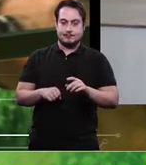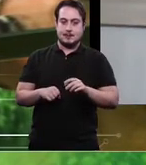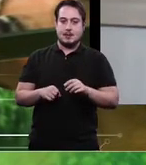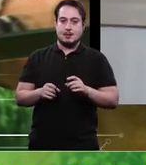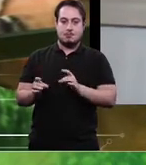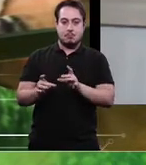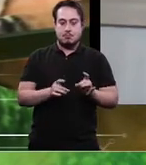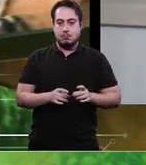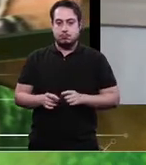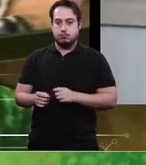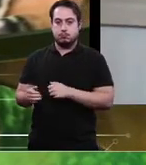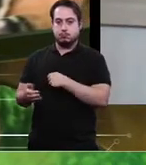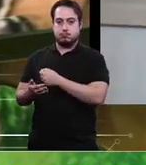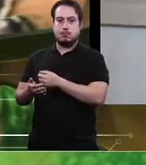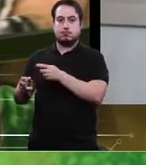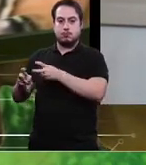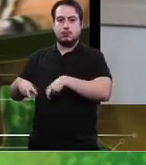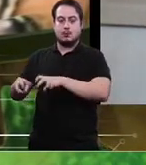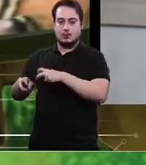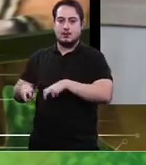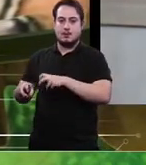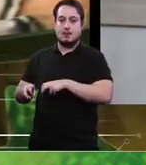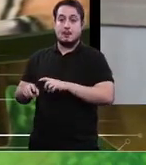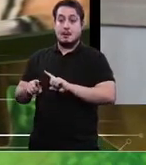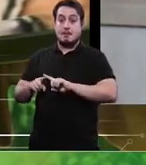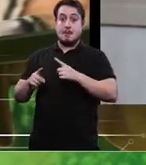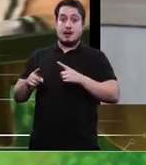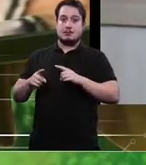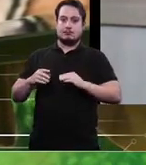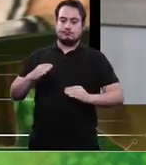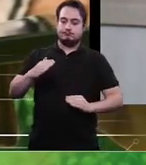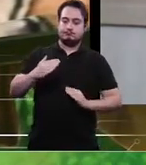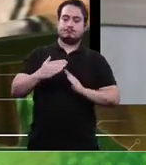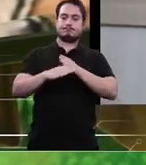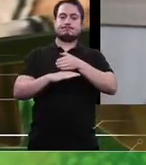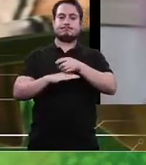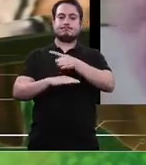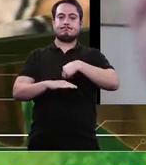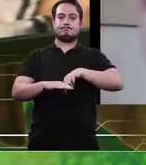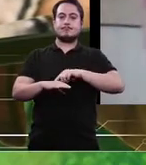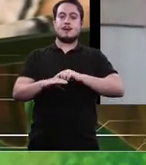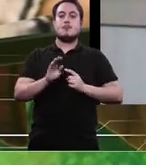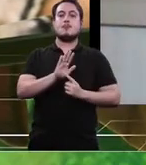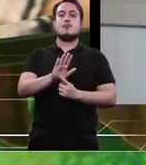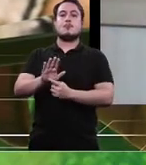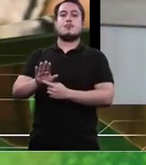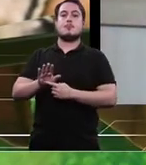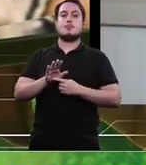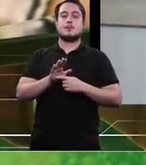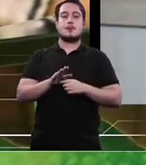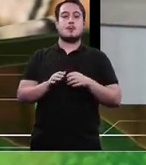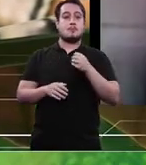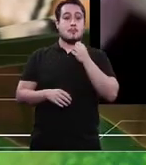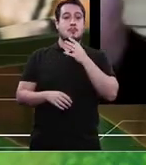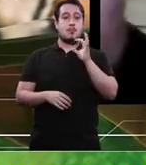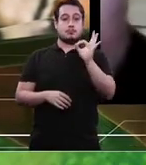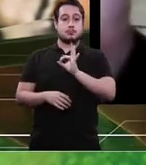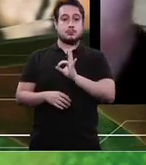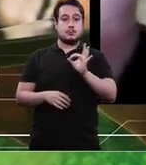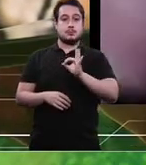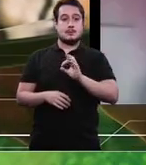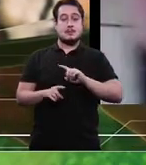produção agrícola, mas nós estamos aí entrando nesse cenário, vamos ofertar uma boa parcela, mas